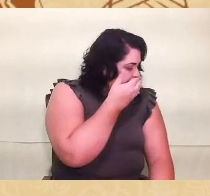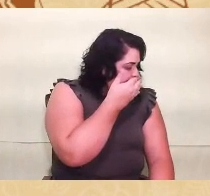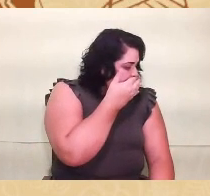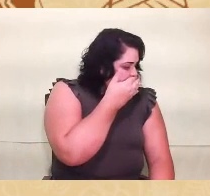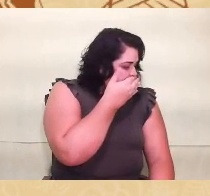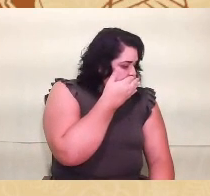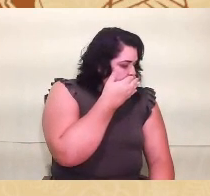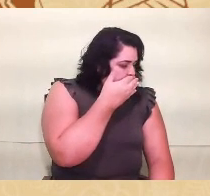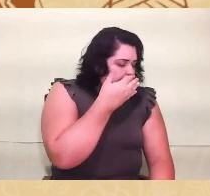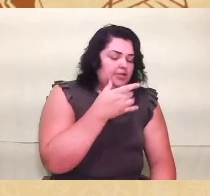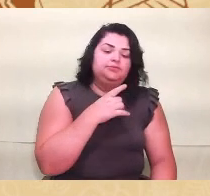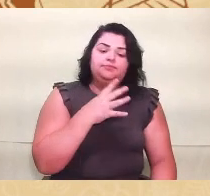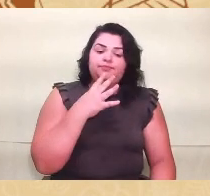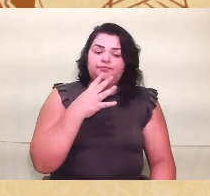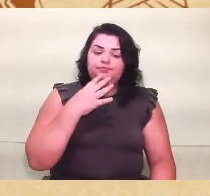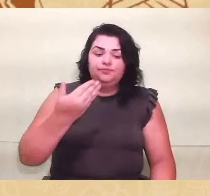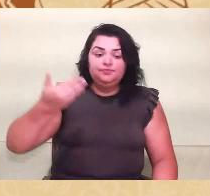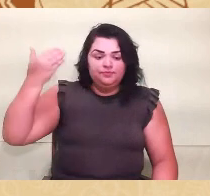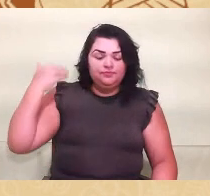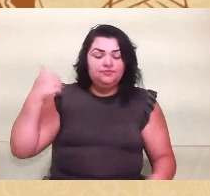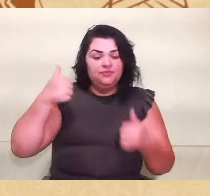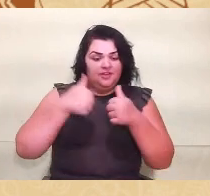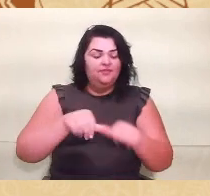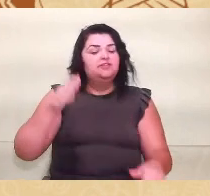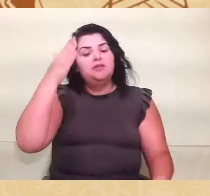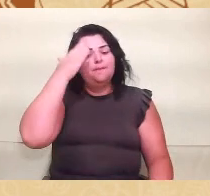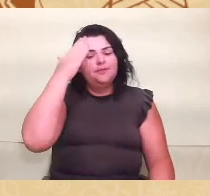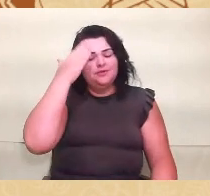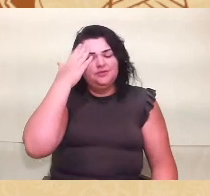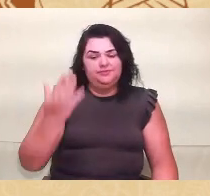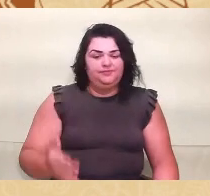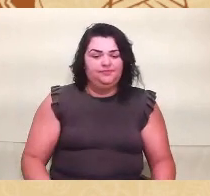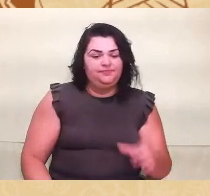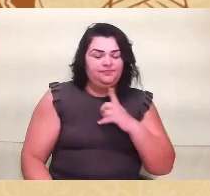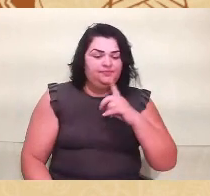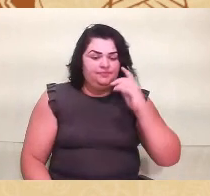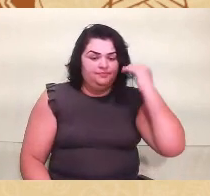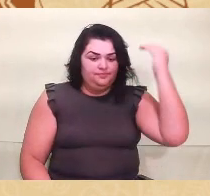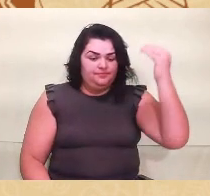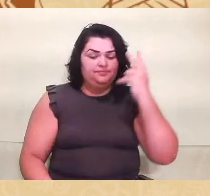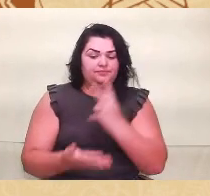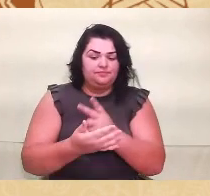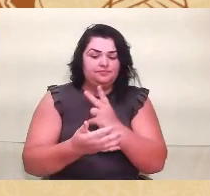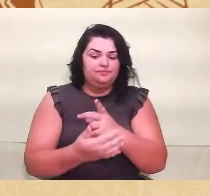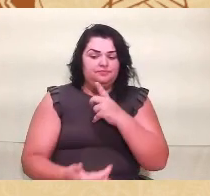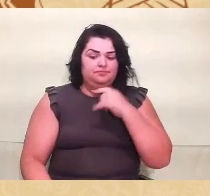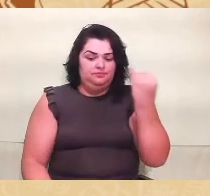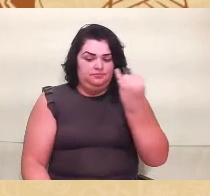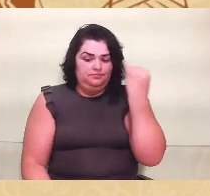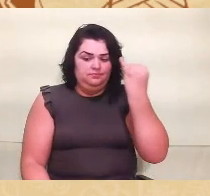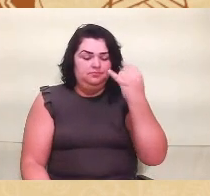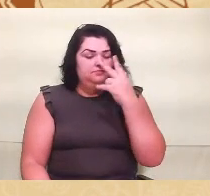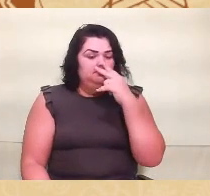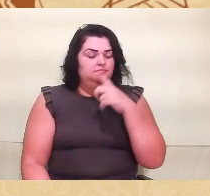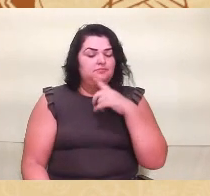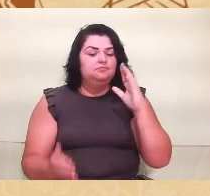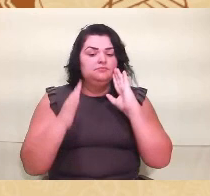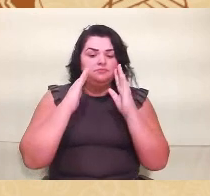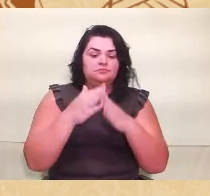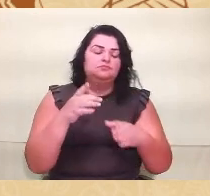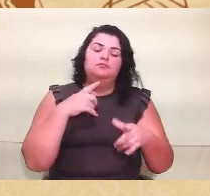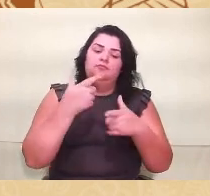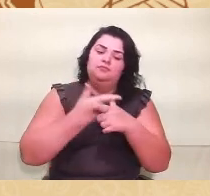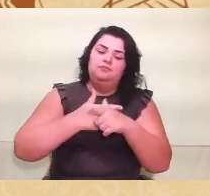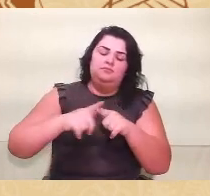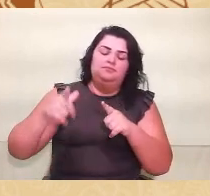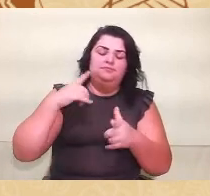eu fico com a sabedoria. Eu adoro ler Foucault para entender as microfísicas de poder, mas Foucault, na minha visão, ele vira um